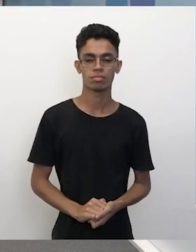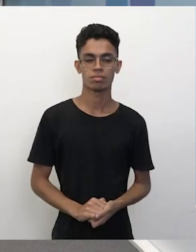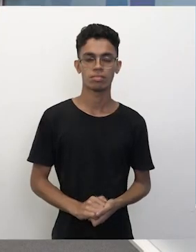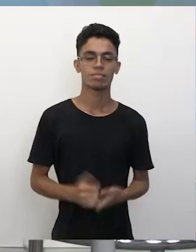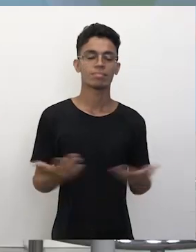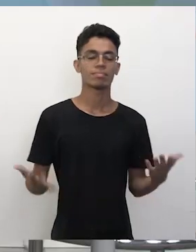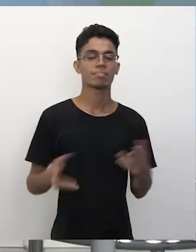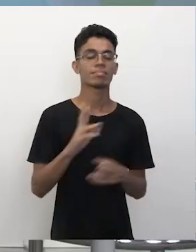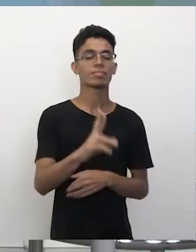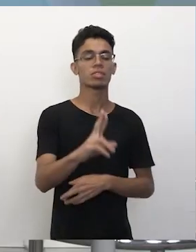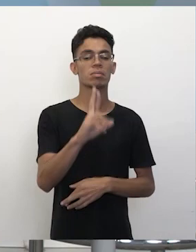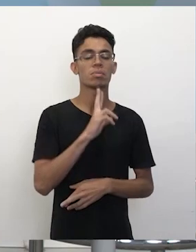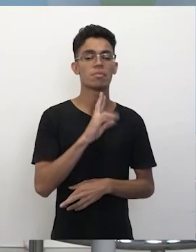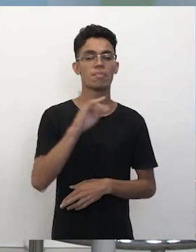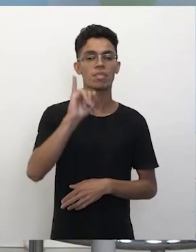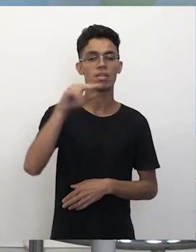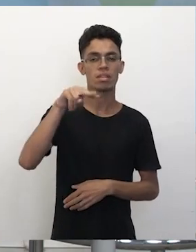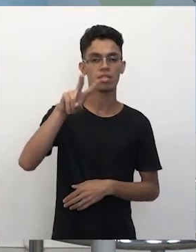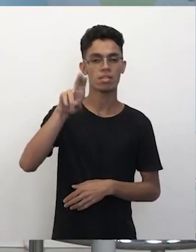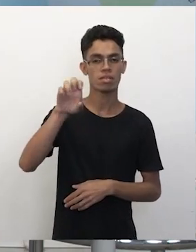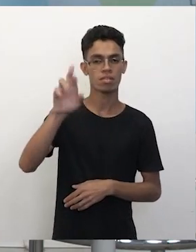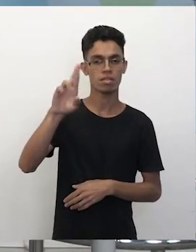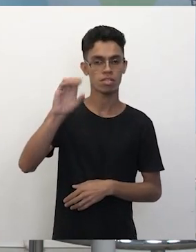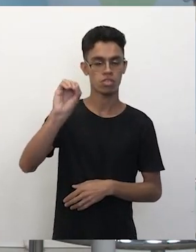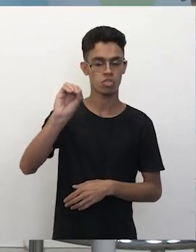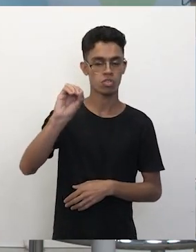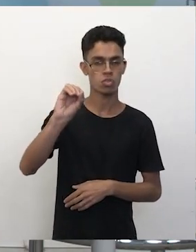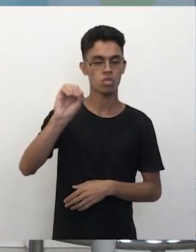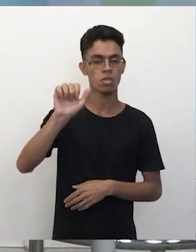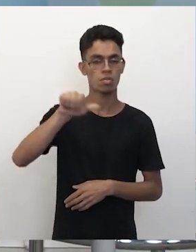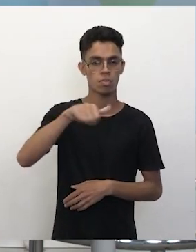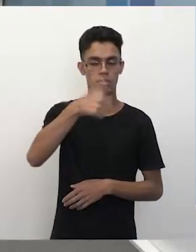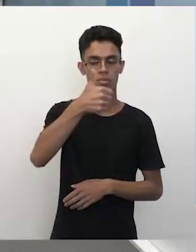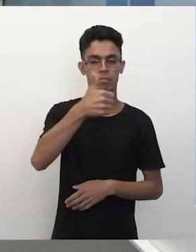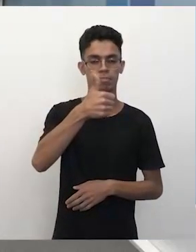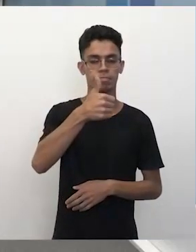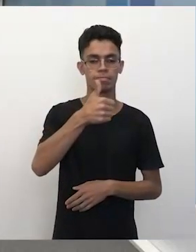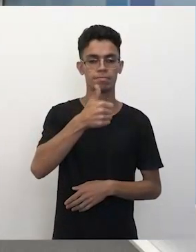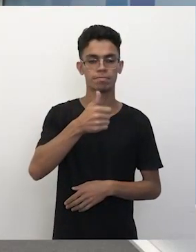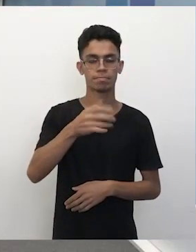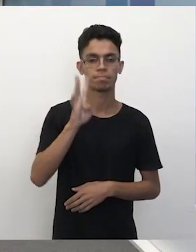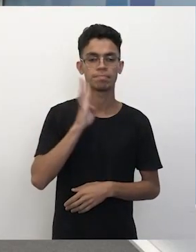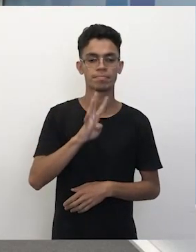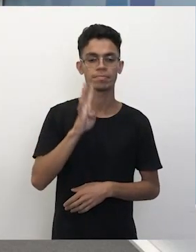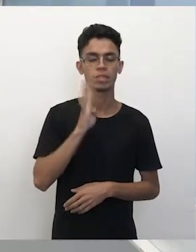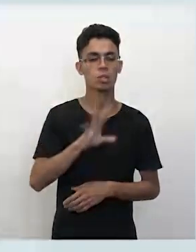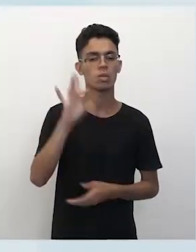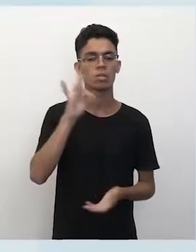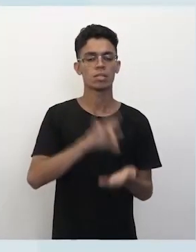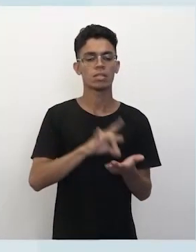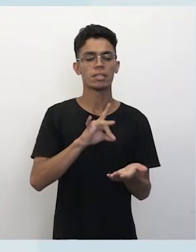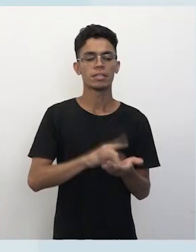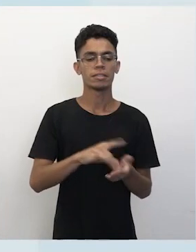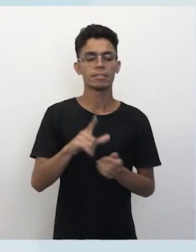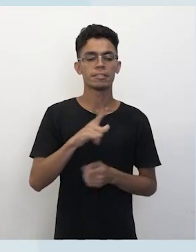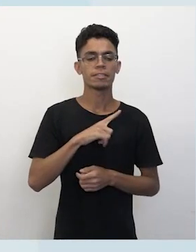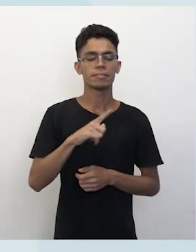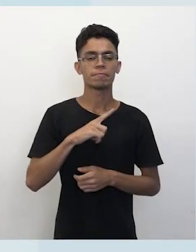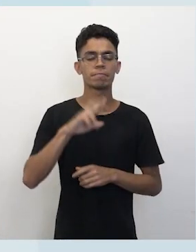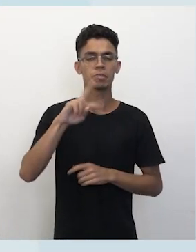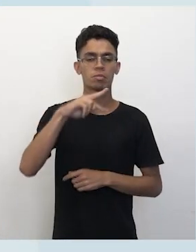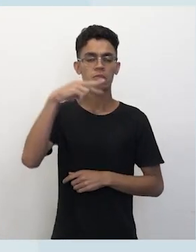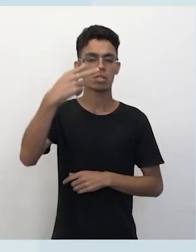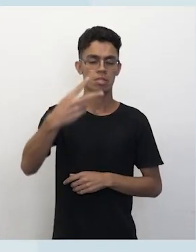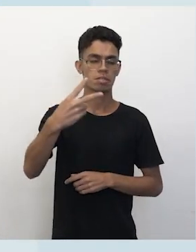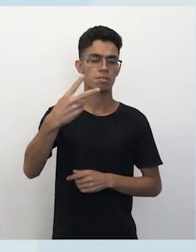O pessoal está dizendo inverso e positivo. Será? A maioria aqui. Legal, vamos lá, tá? E é verdade, né? Quando temos uma potência